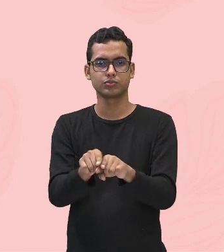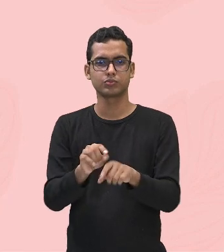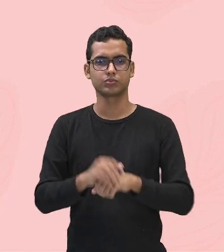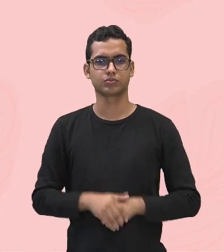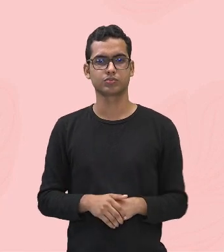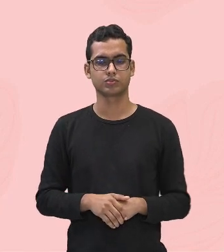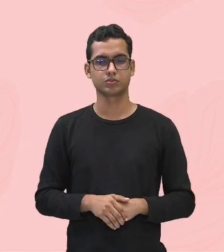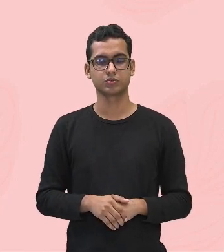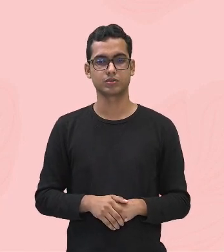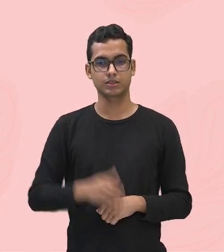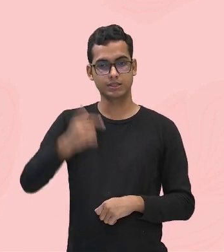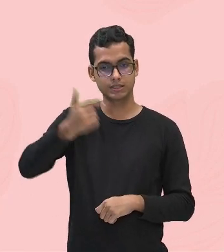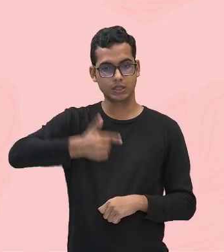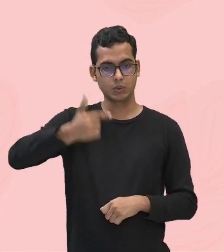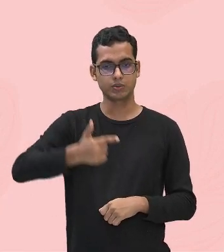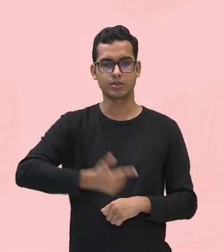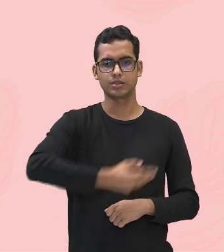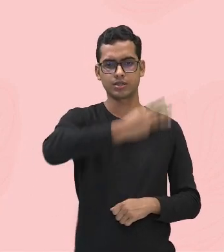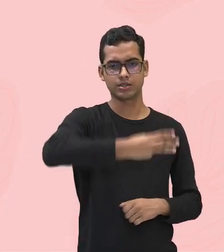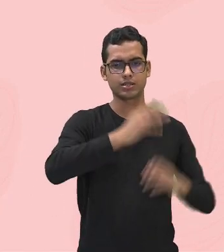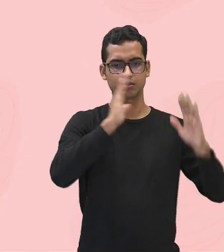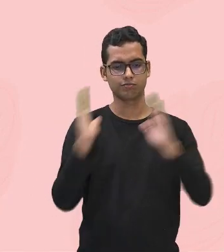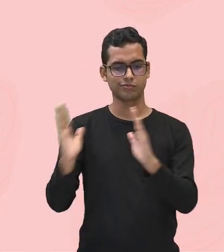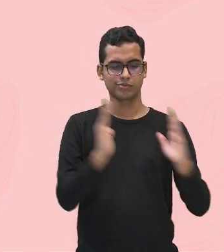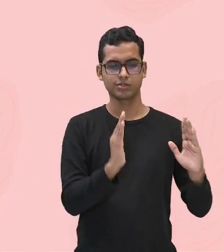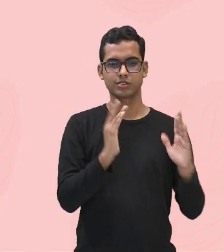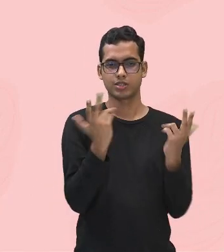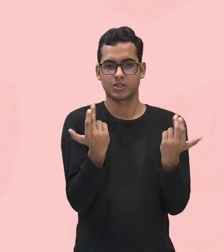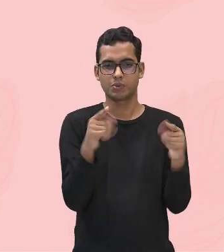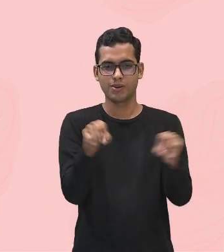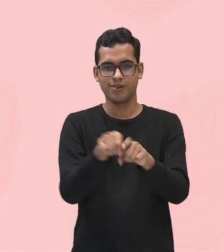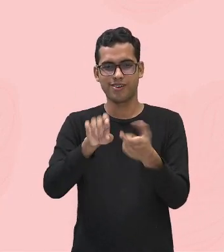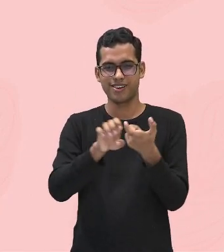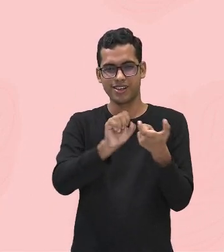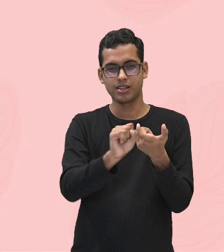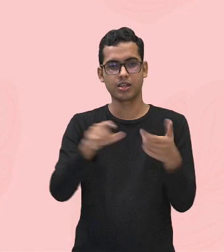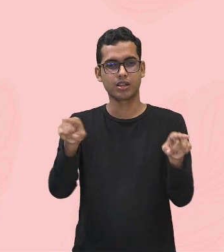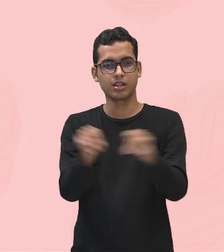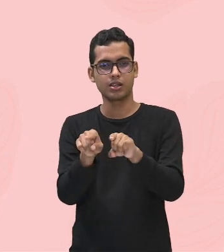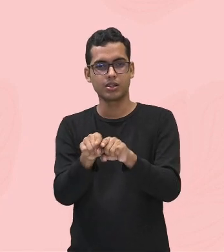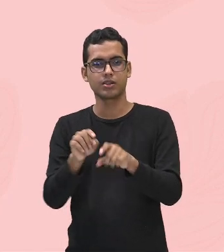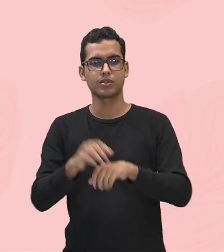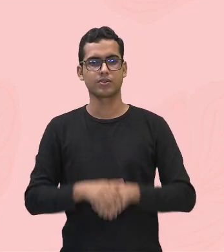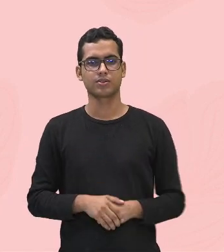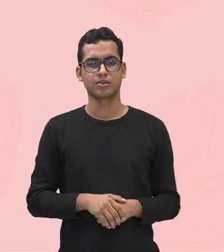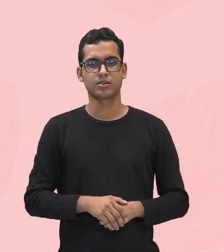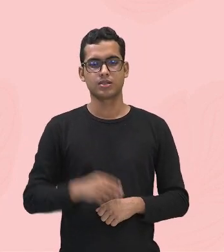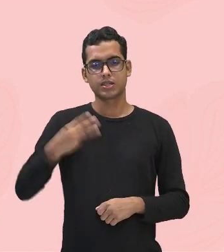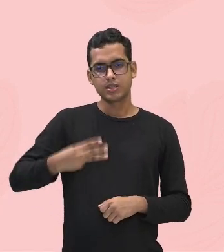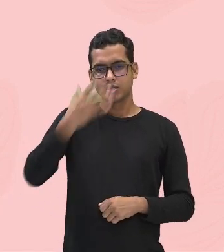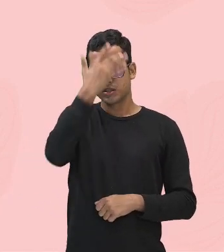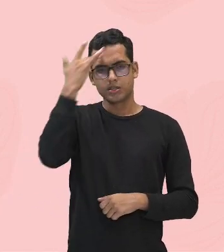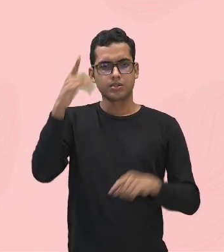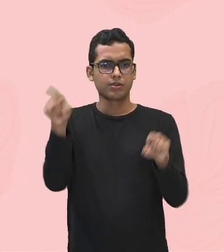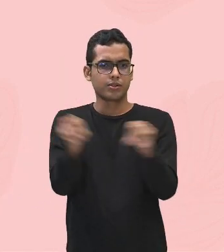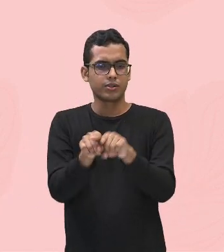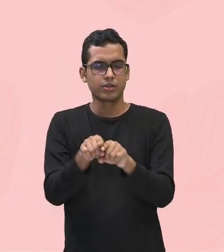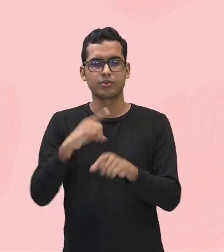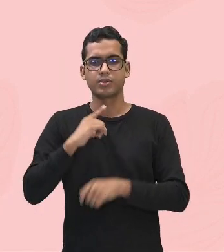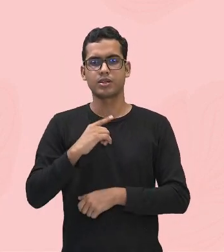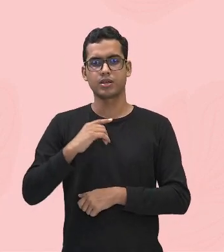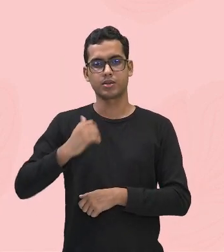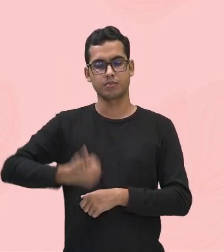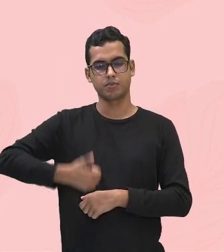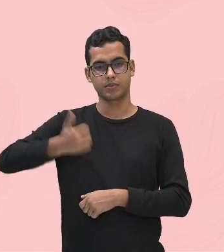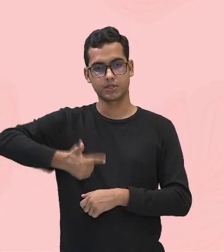a mesma terminação. Na terceira pessoa, nós também temos segunda e terceira conjugação de